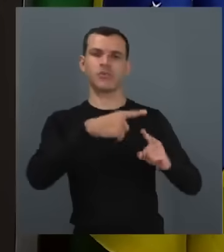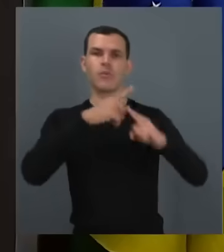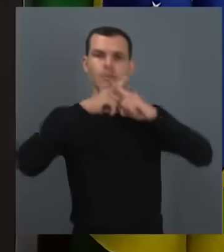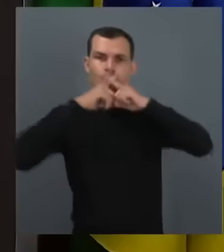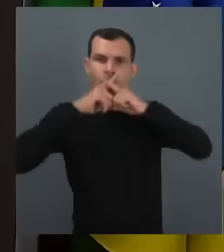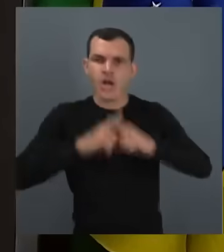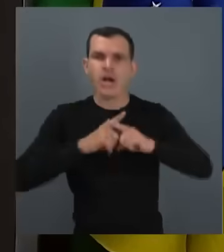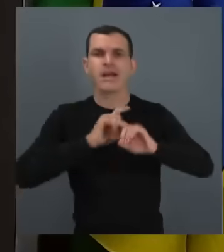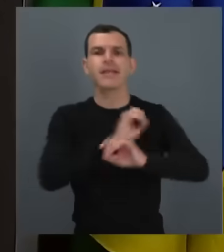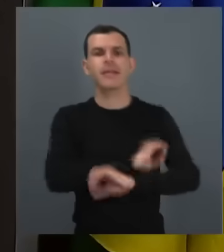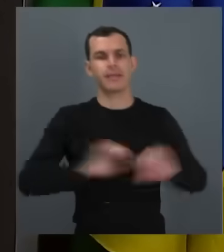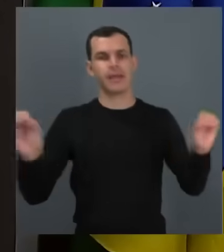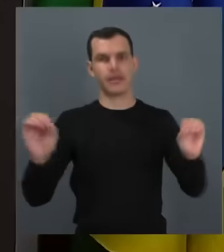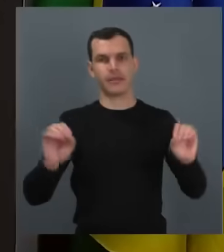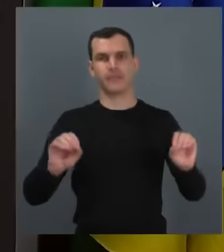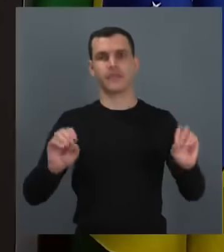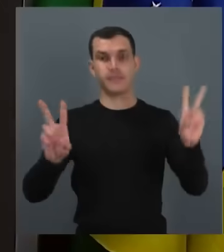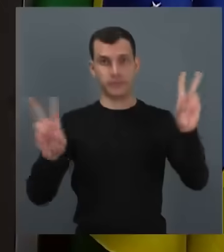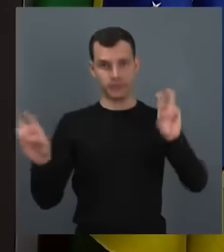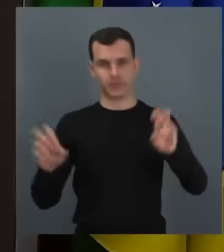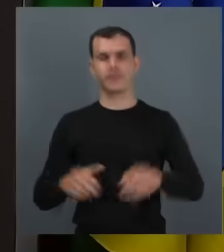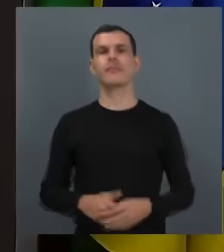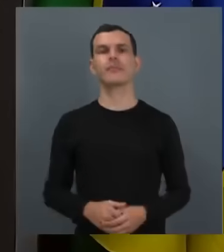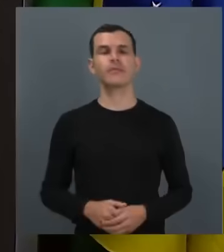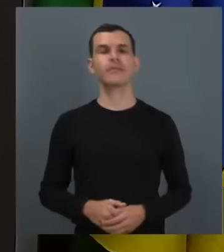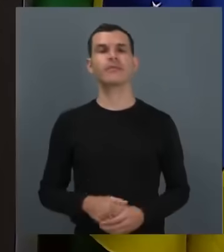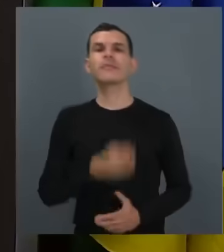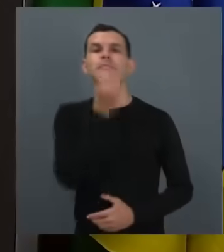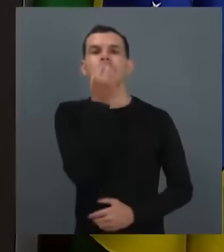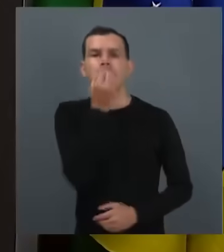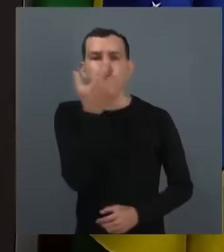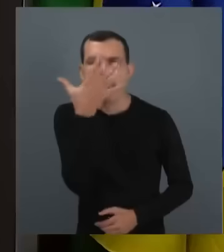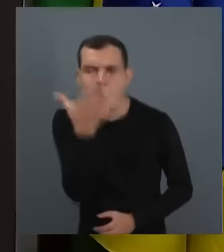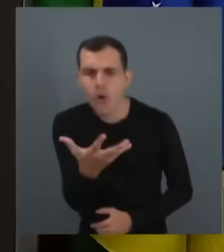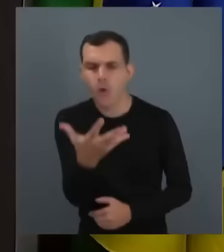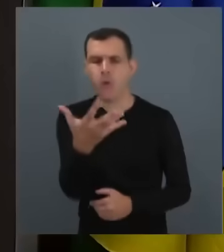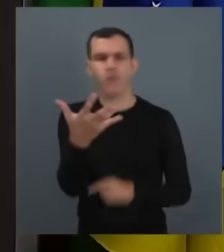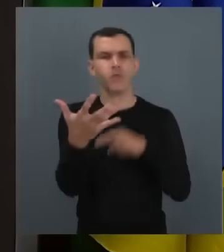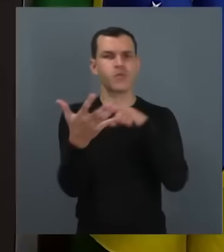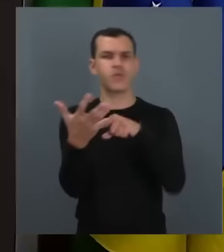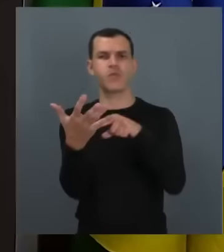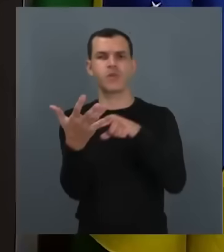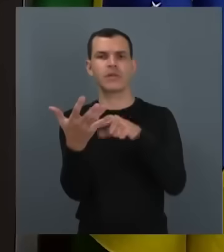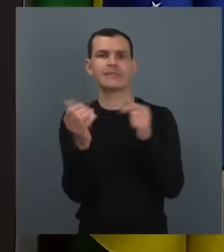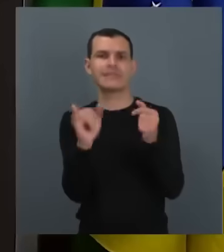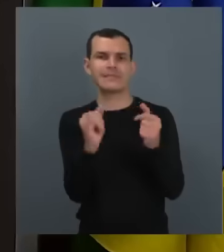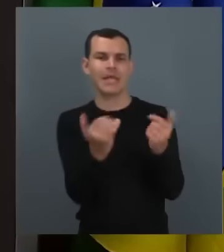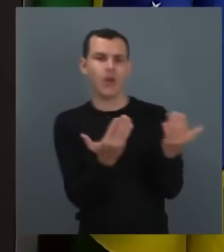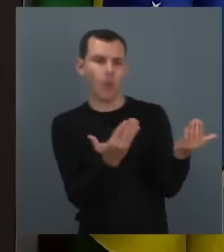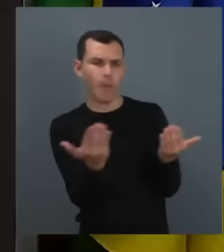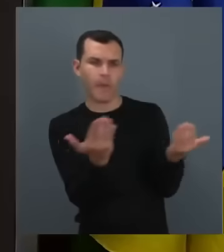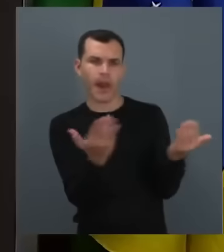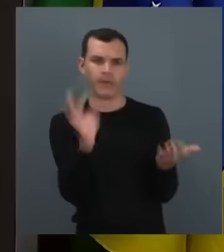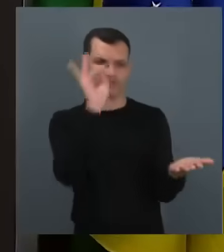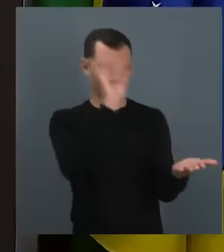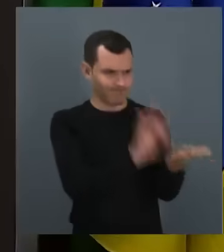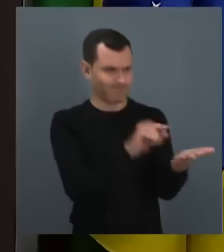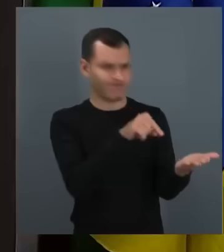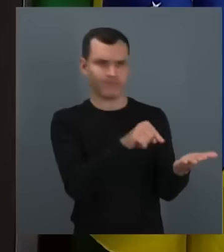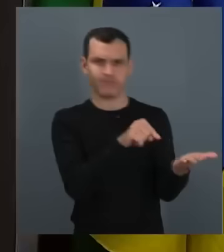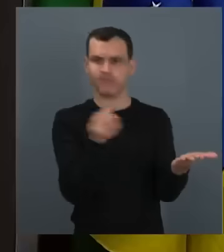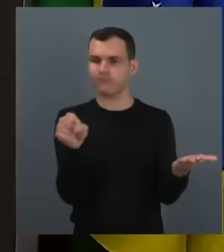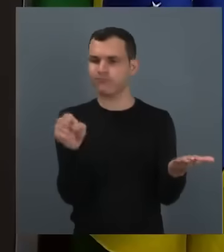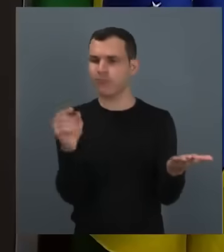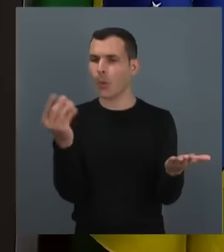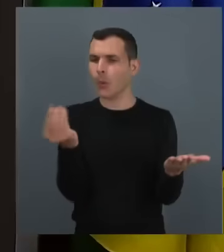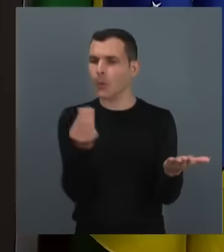Abro aspas. Toda a bondade é como nada se comparada à bondade da verdade. Todo